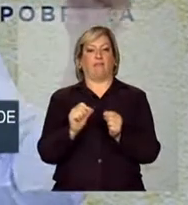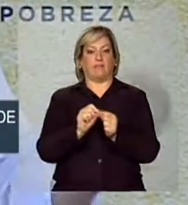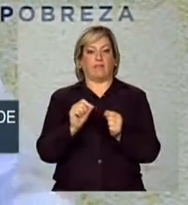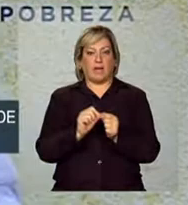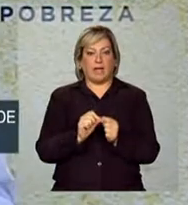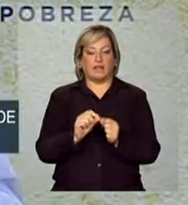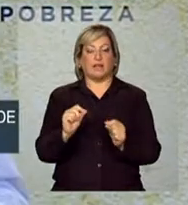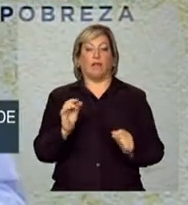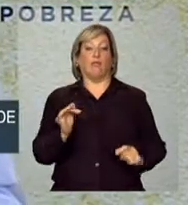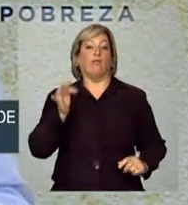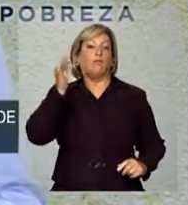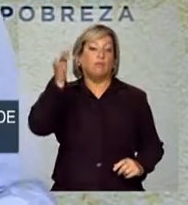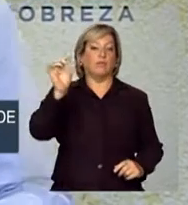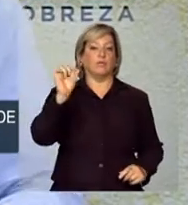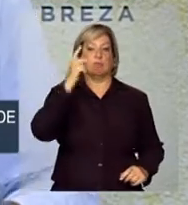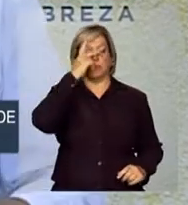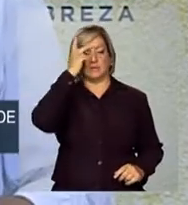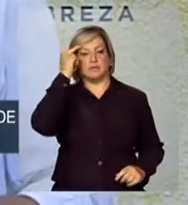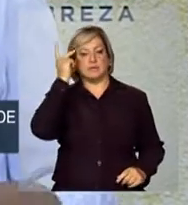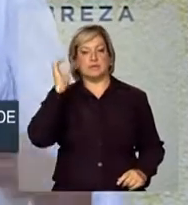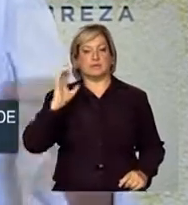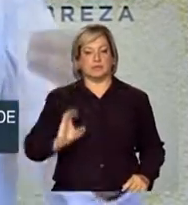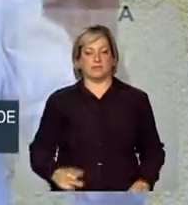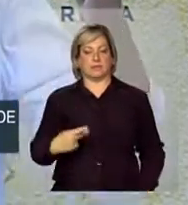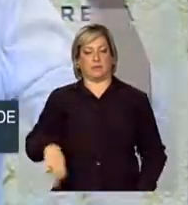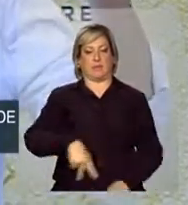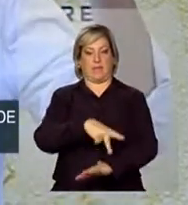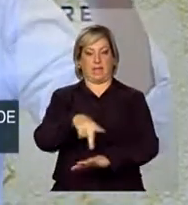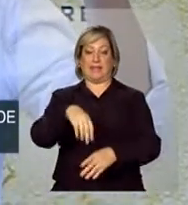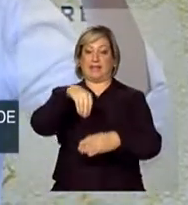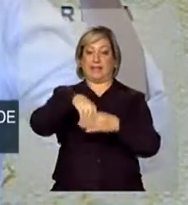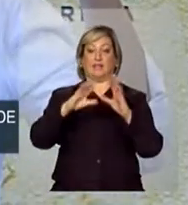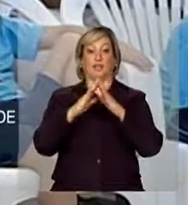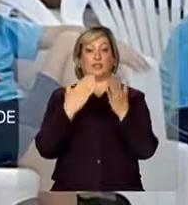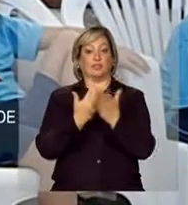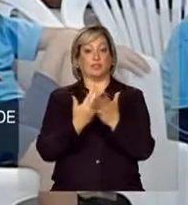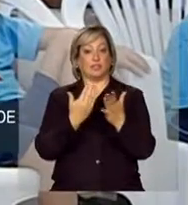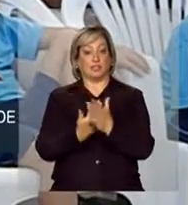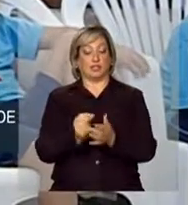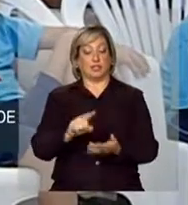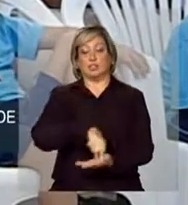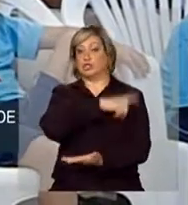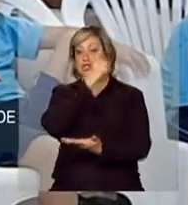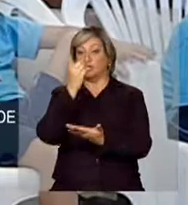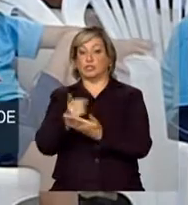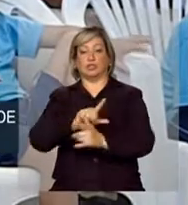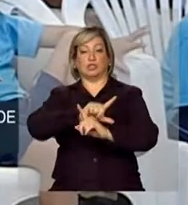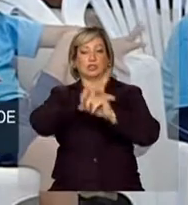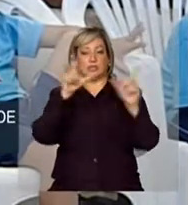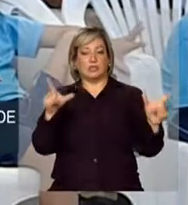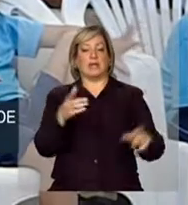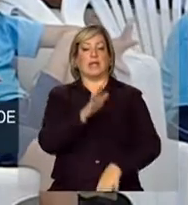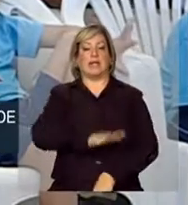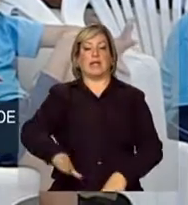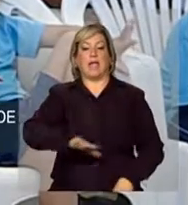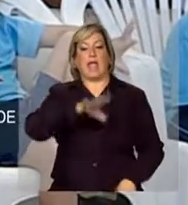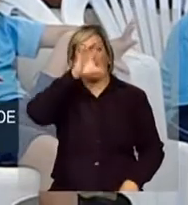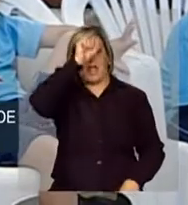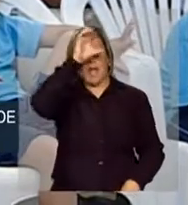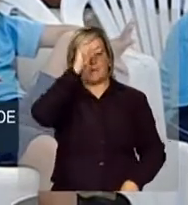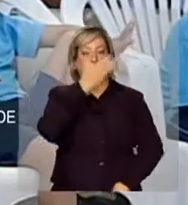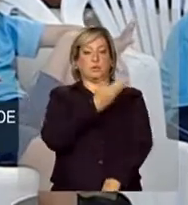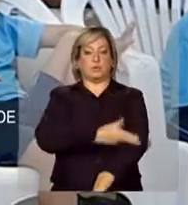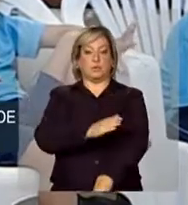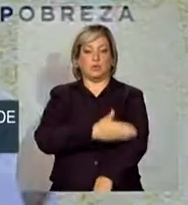os futuros cidadãos do nosso país a gente sabe que dentro da escola durante as crianças aprendem uma série de hábitos a